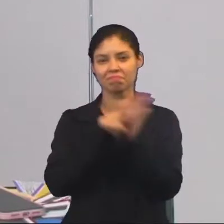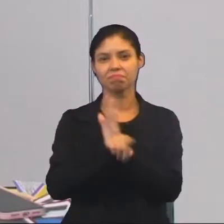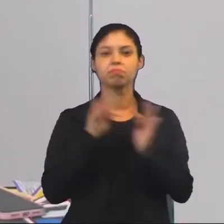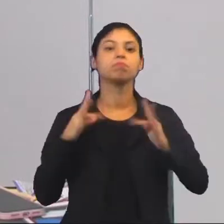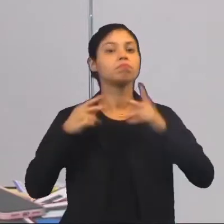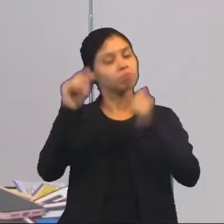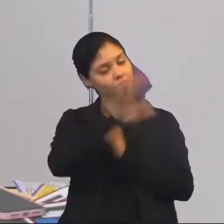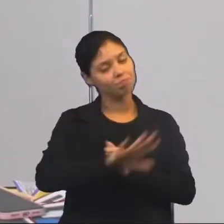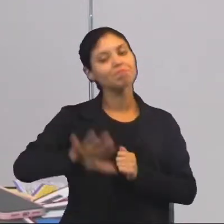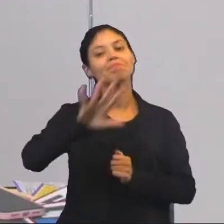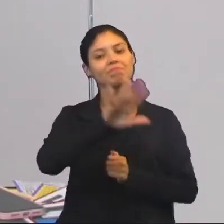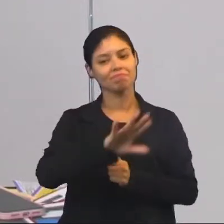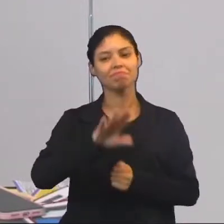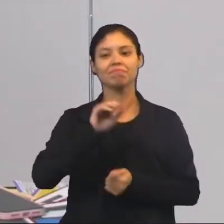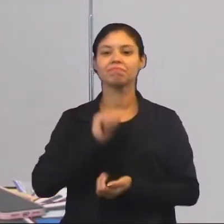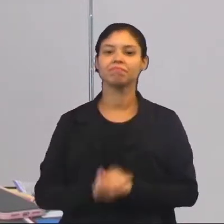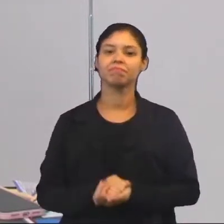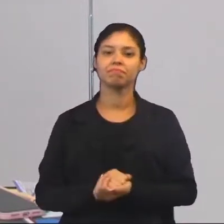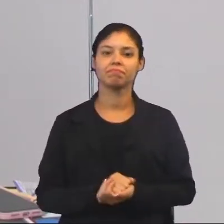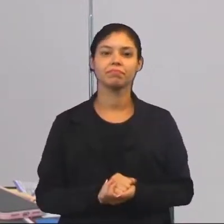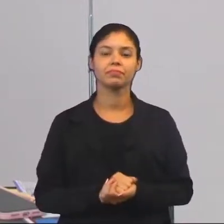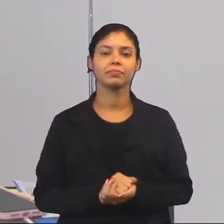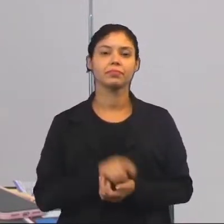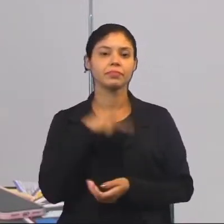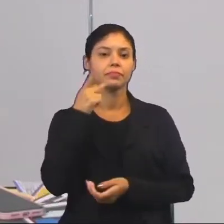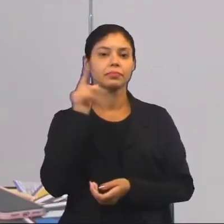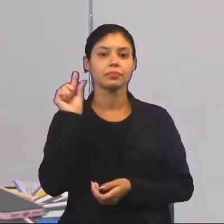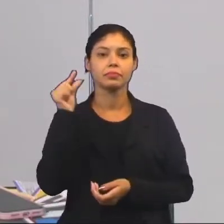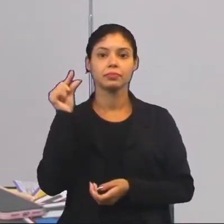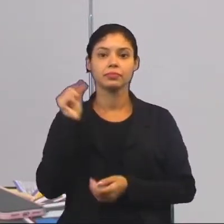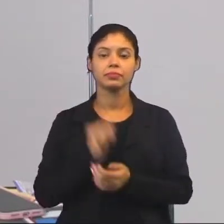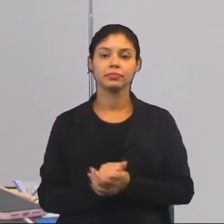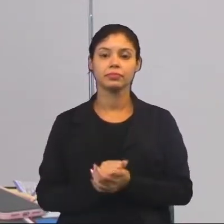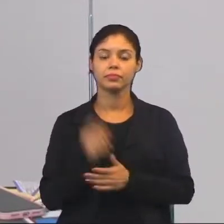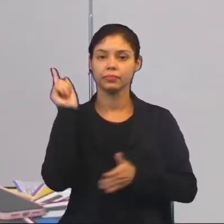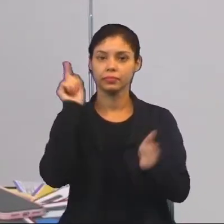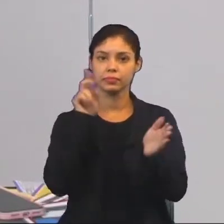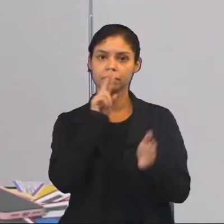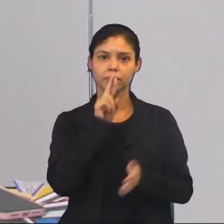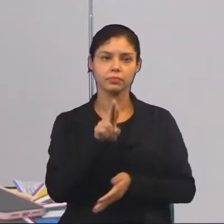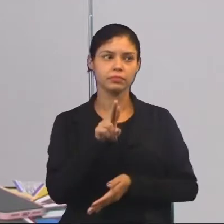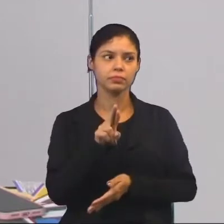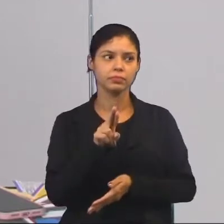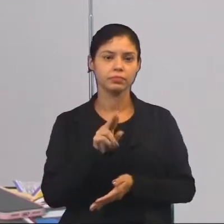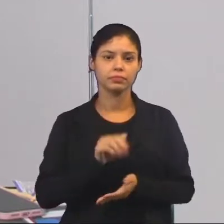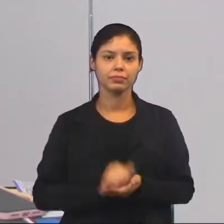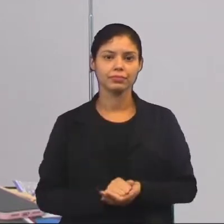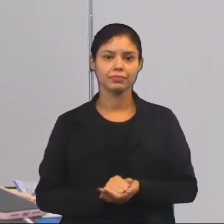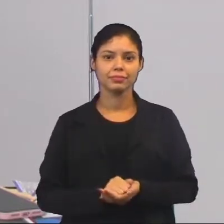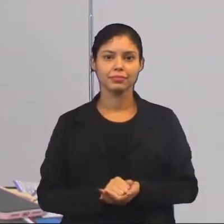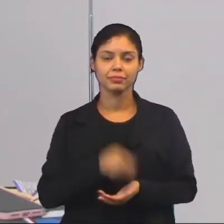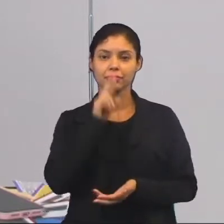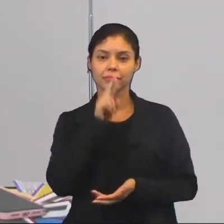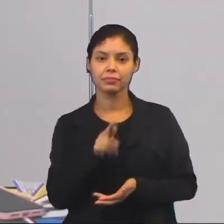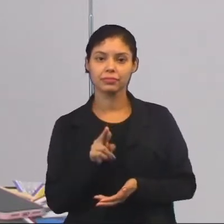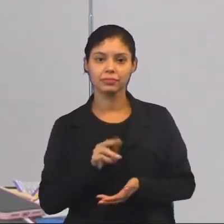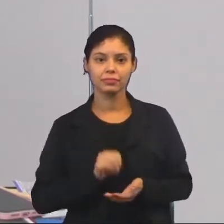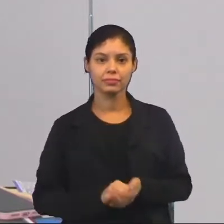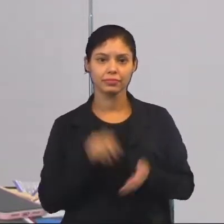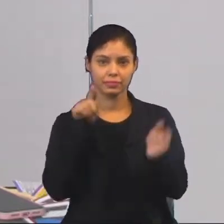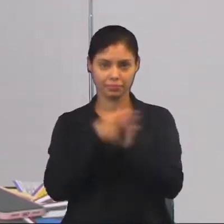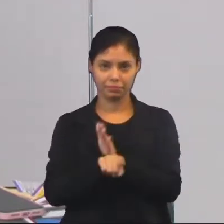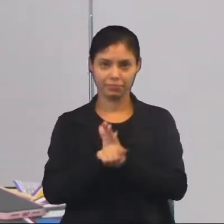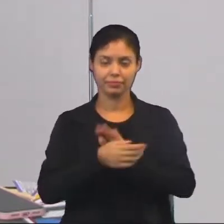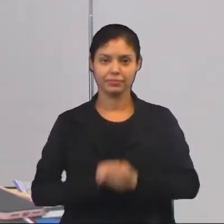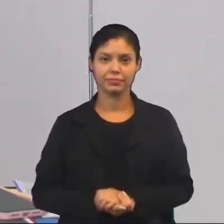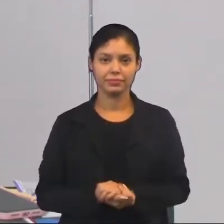ser todas, nós vamos falar um pouquinho sobre todas essas respostas, tá? Sobre a resposta sobre todas